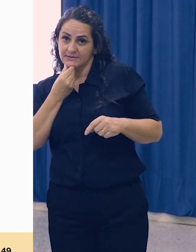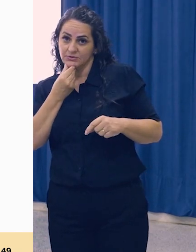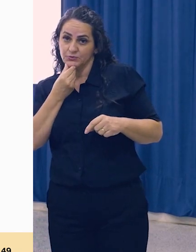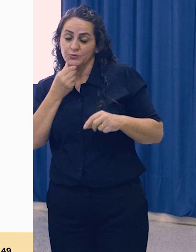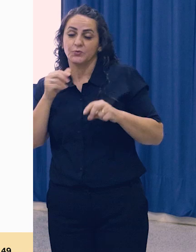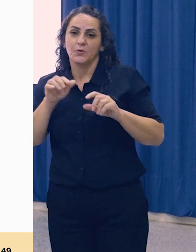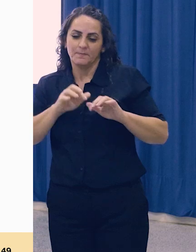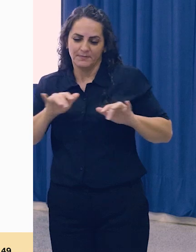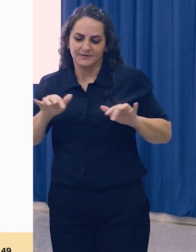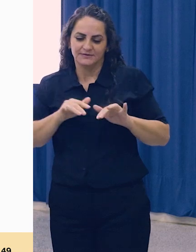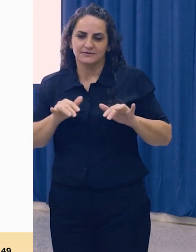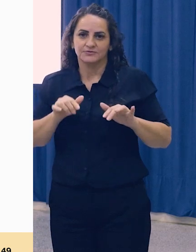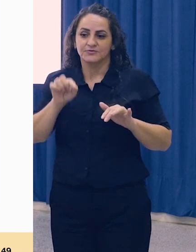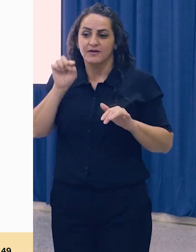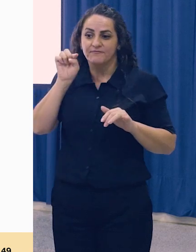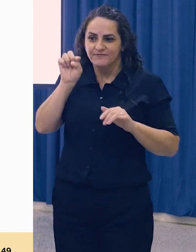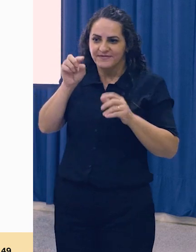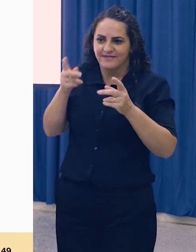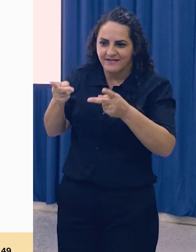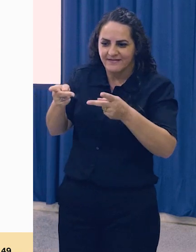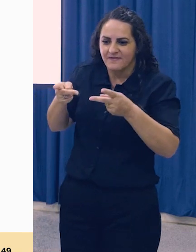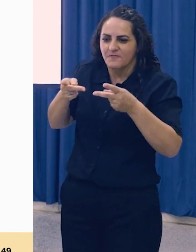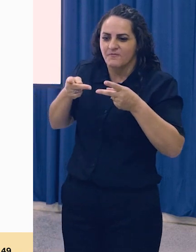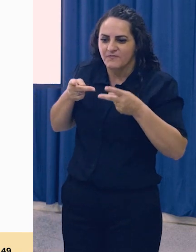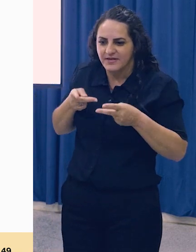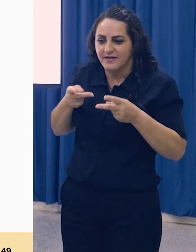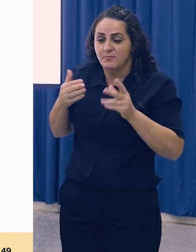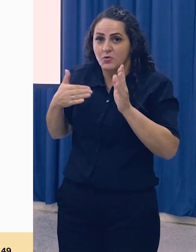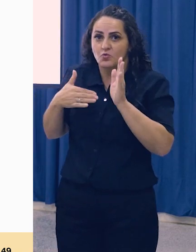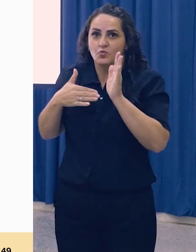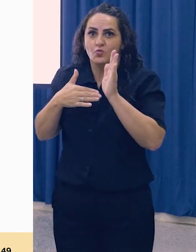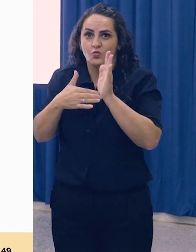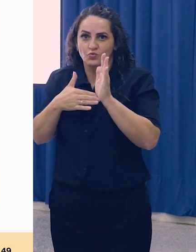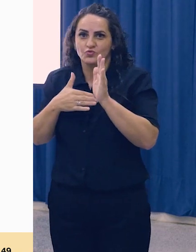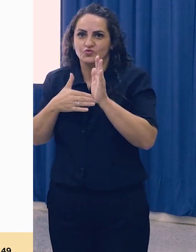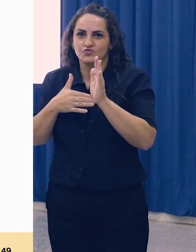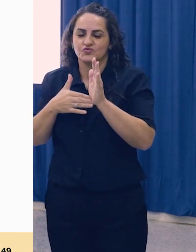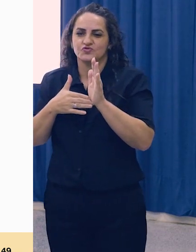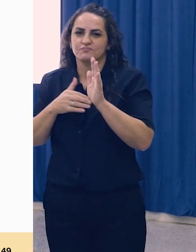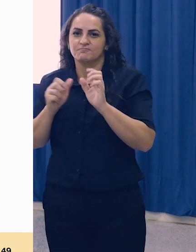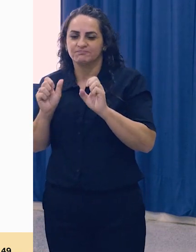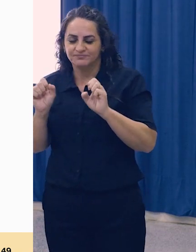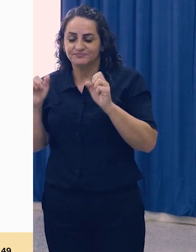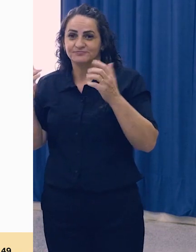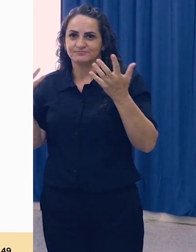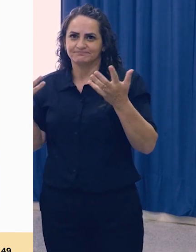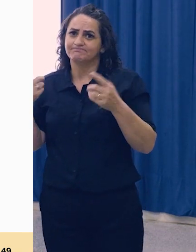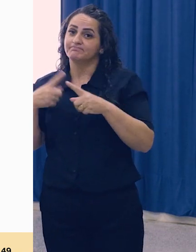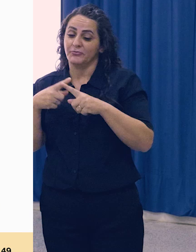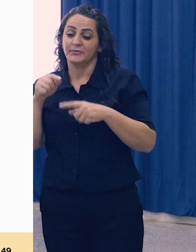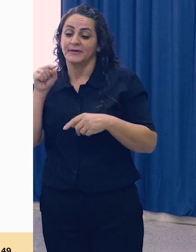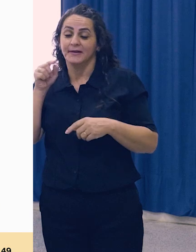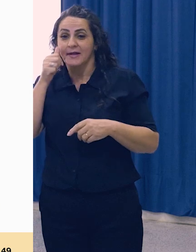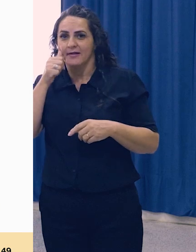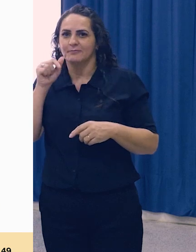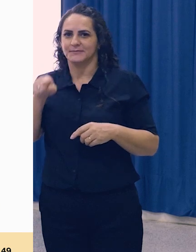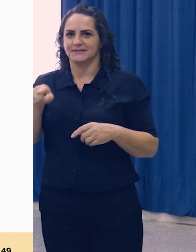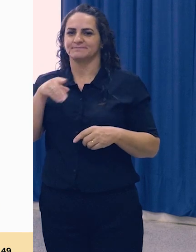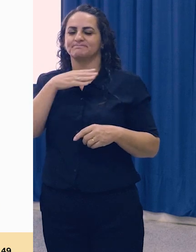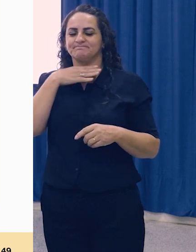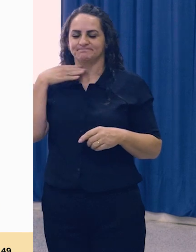concerto de Lisa, já que tem essa brincadeira com o último concerto dela, porque ela vai morrer. Então a gente